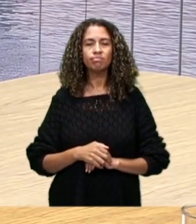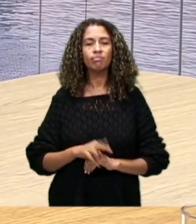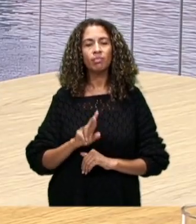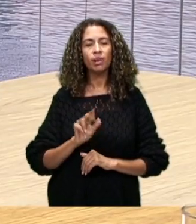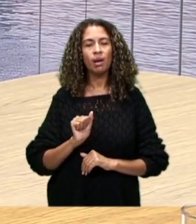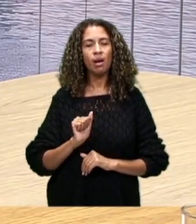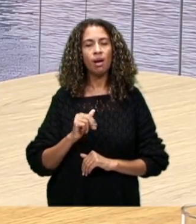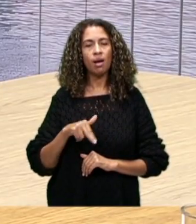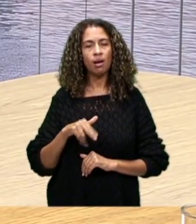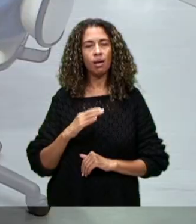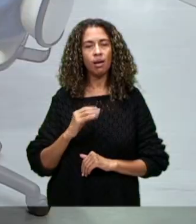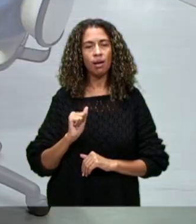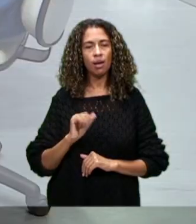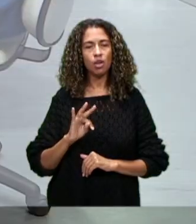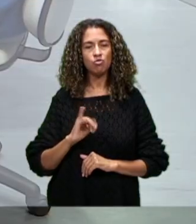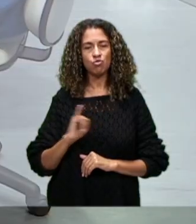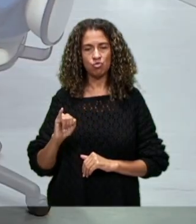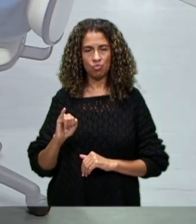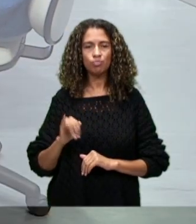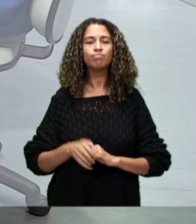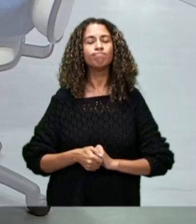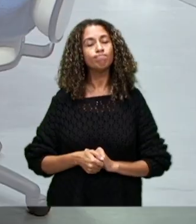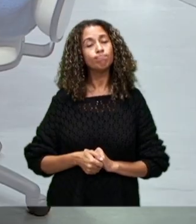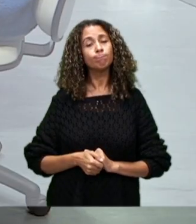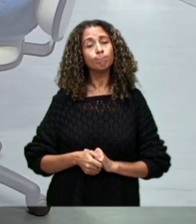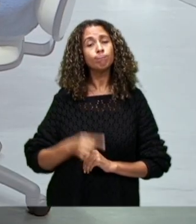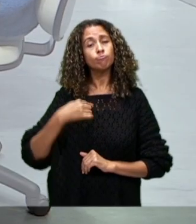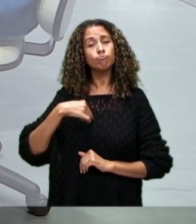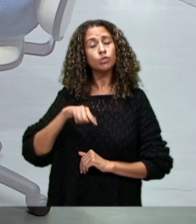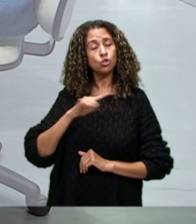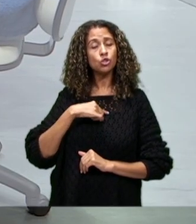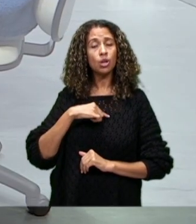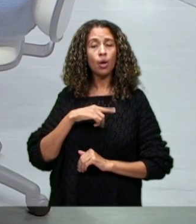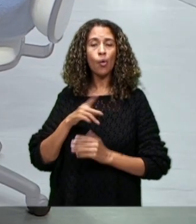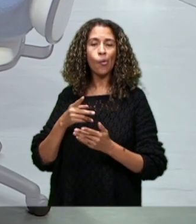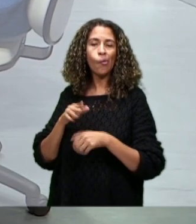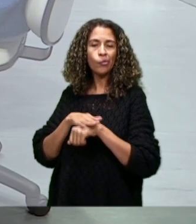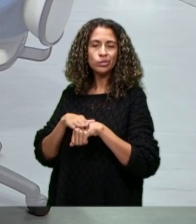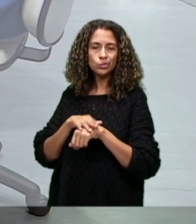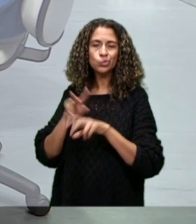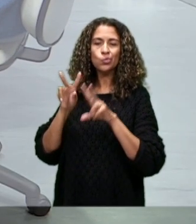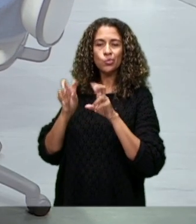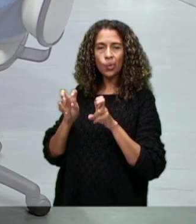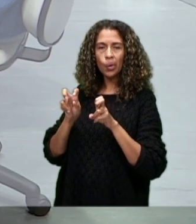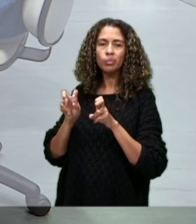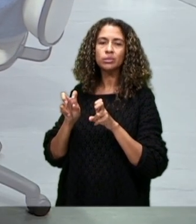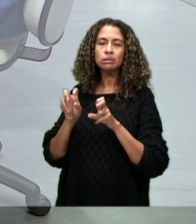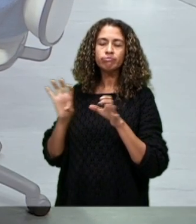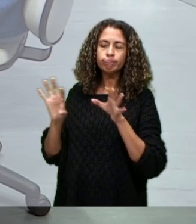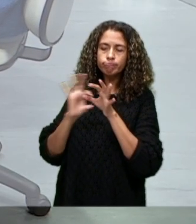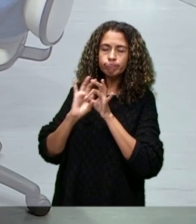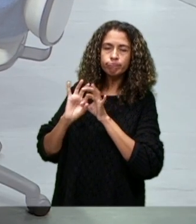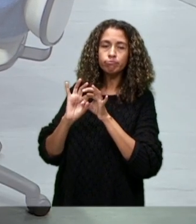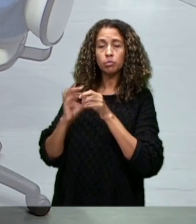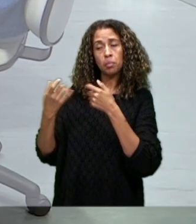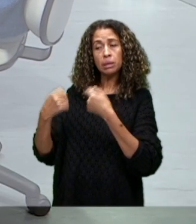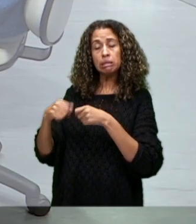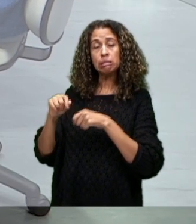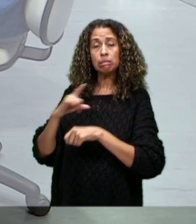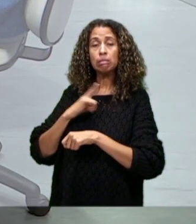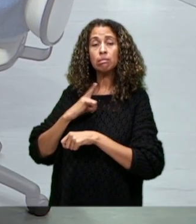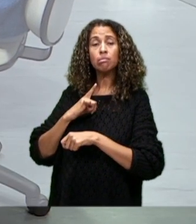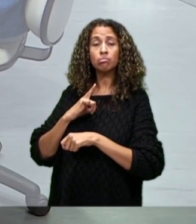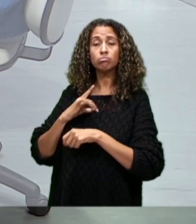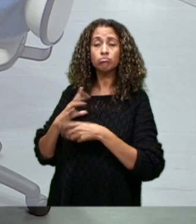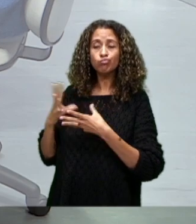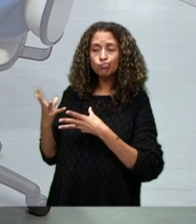Rancati. A gente terminou o programa falando dessa questão da integração que necessariamente tem que